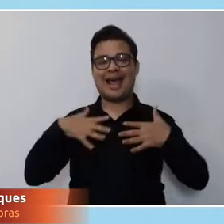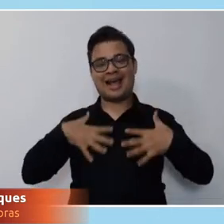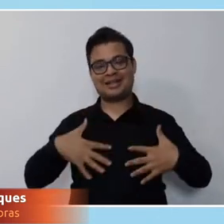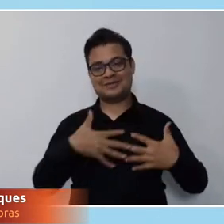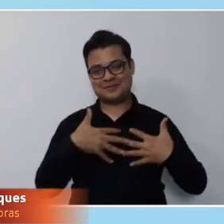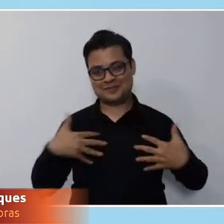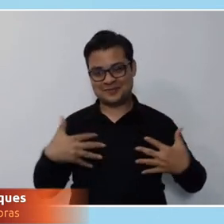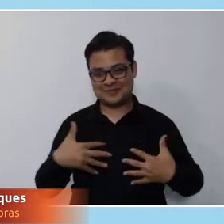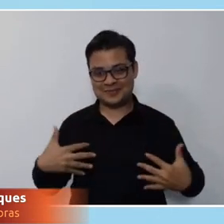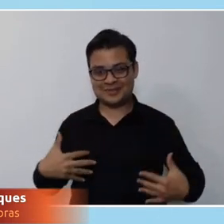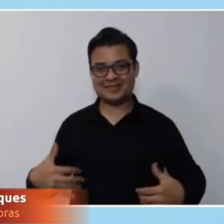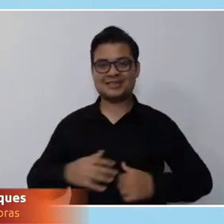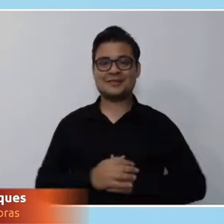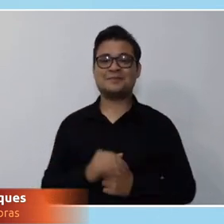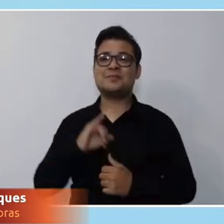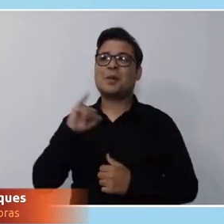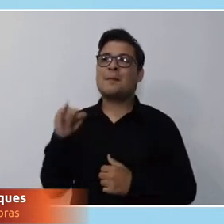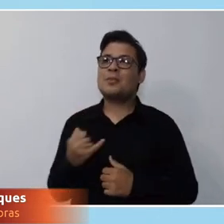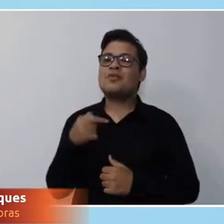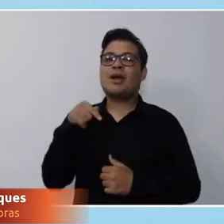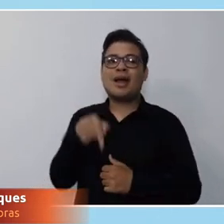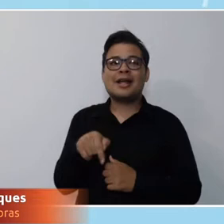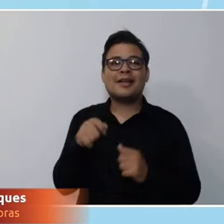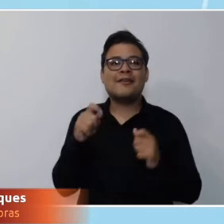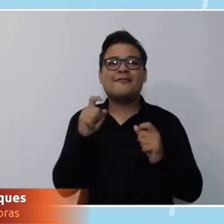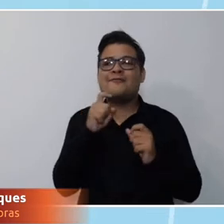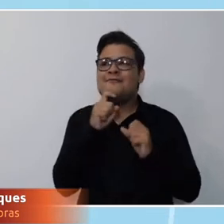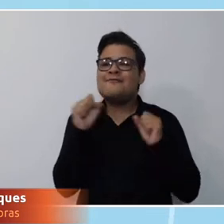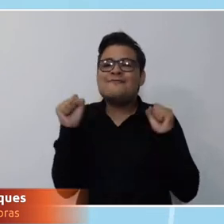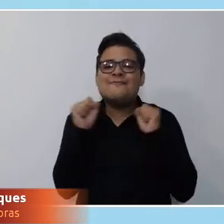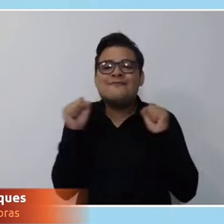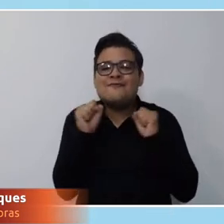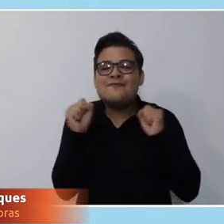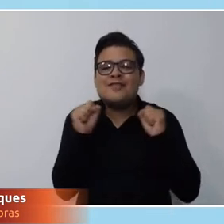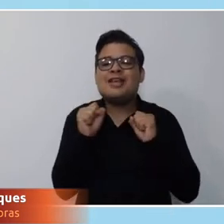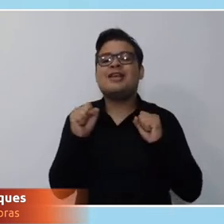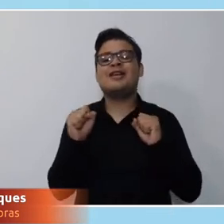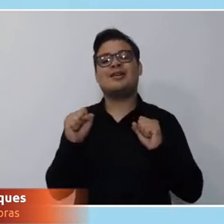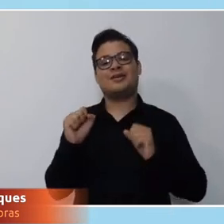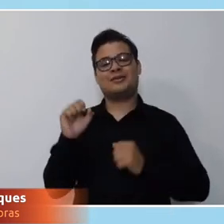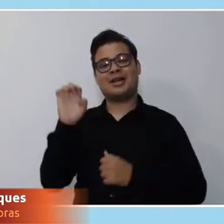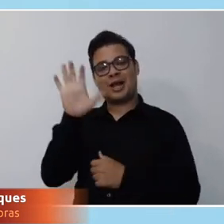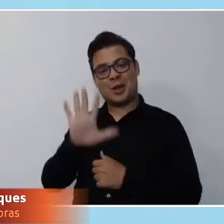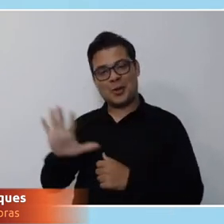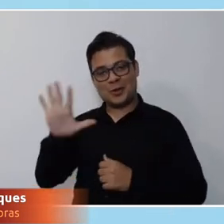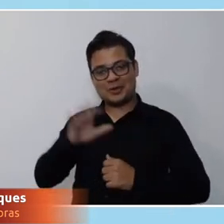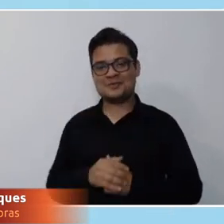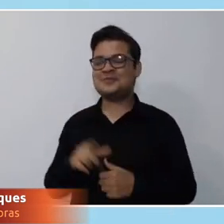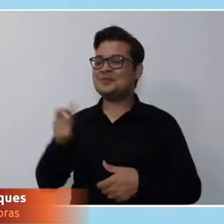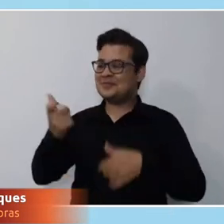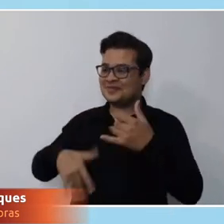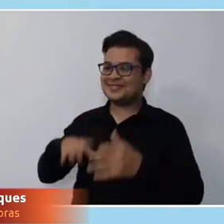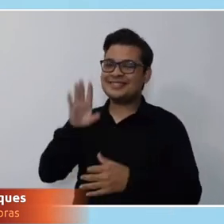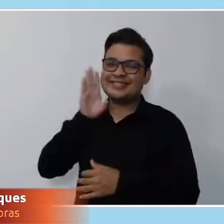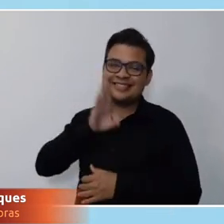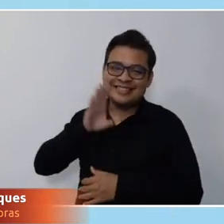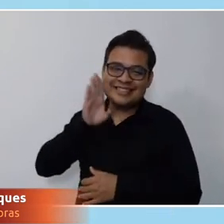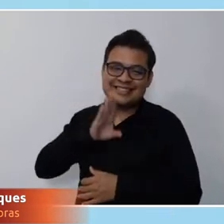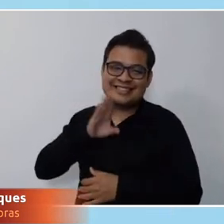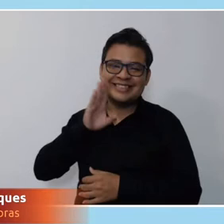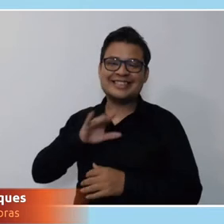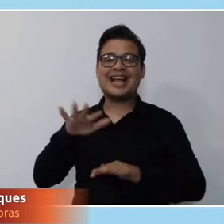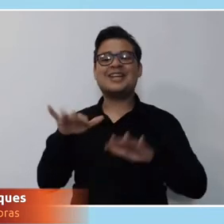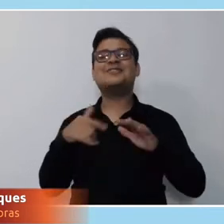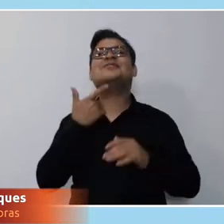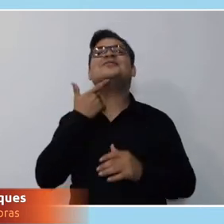o resto de friozinho do inverno da Europa. Gostei da descrição, professor. Às vezes até dá vontade, né, de trabalhar de